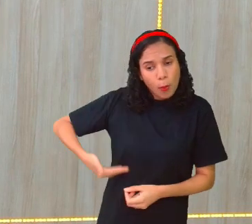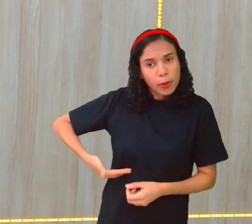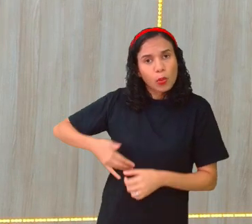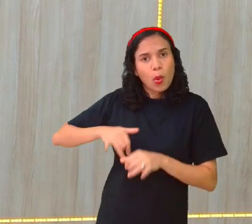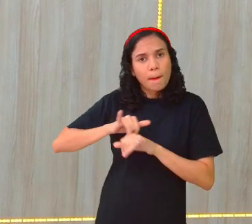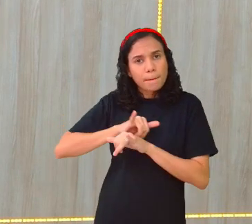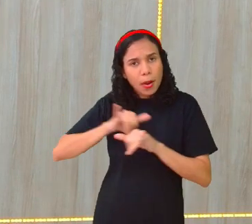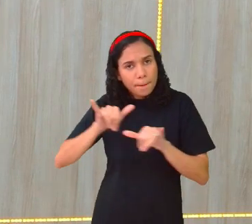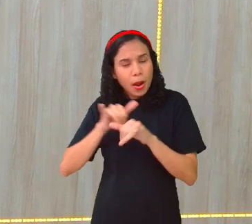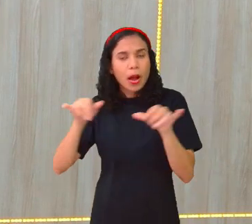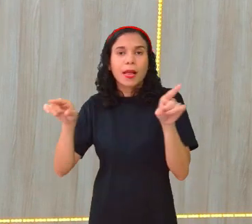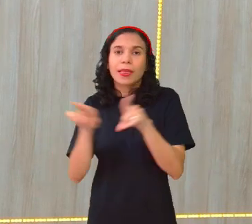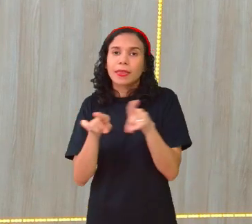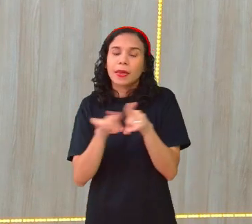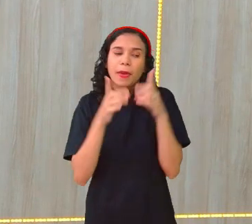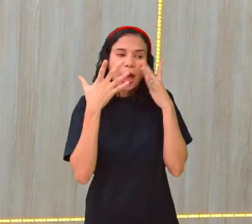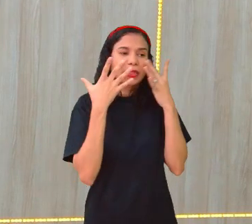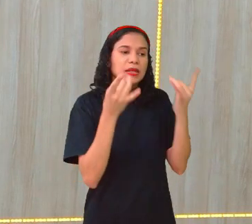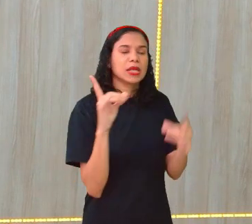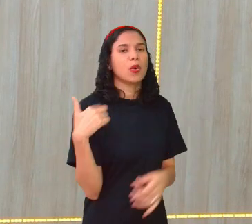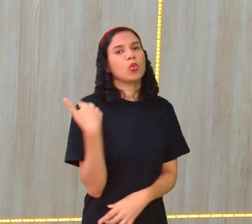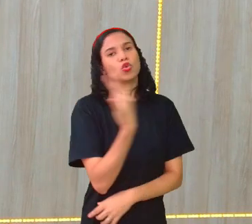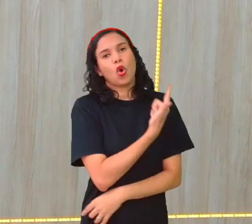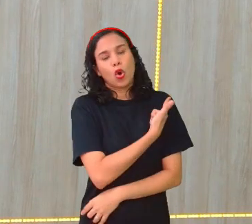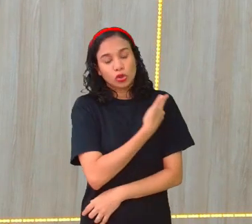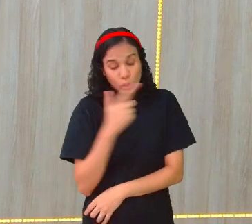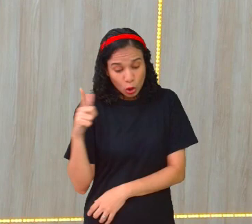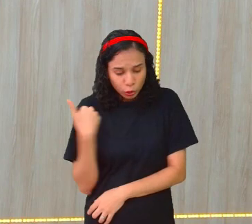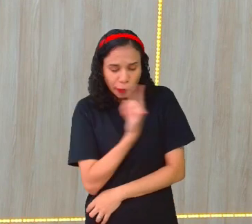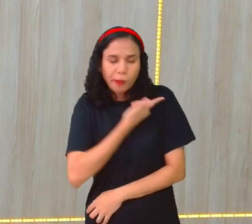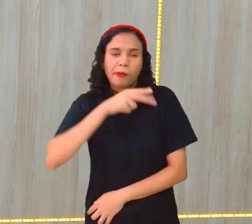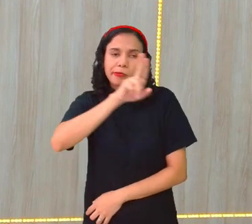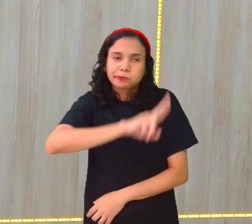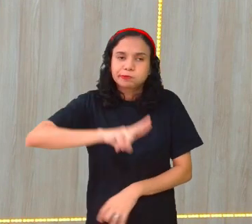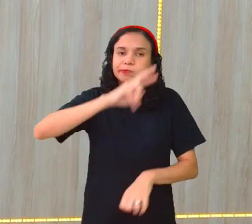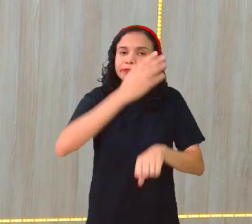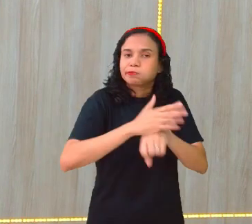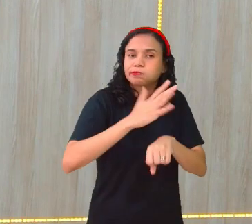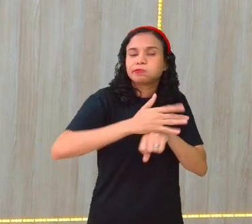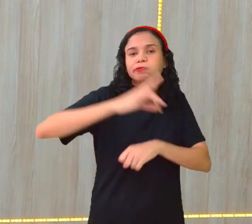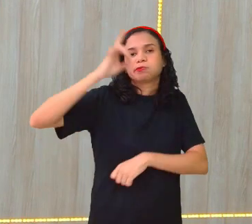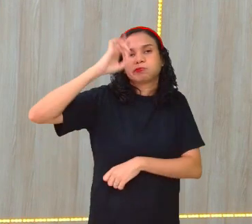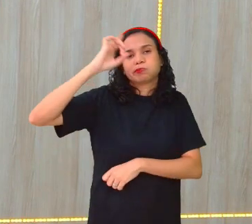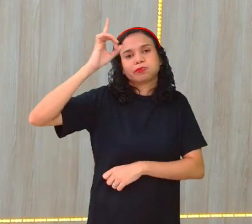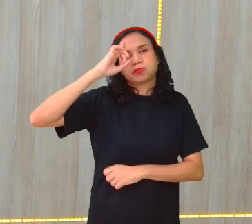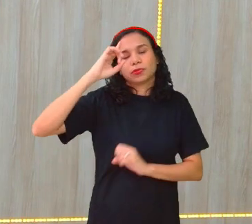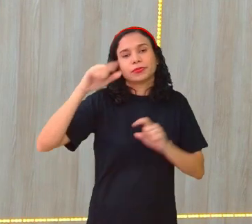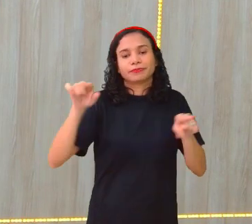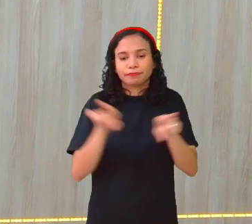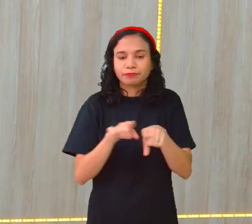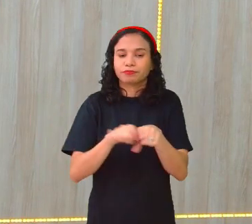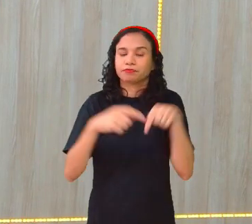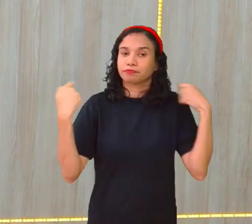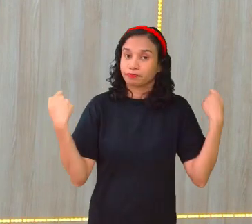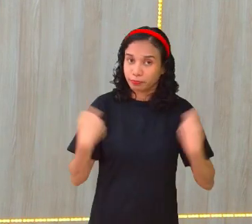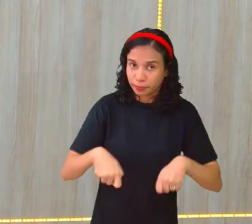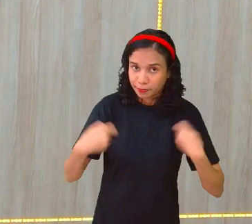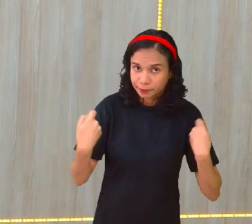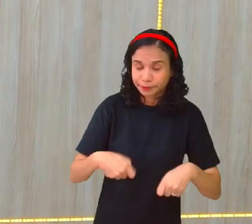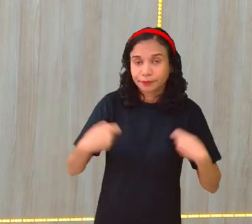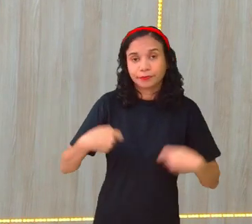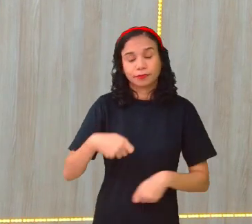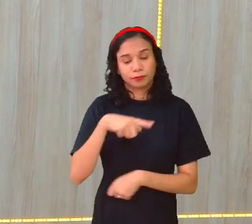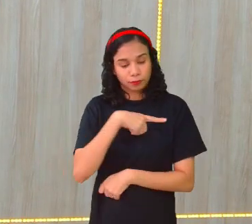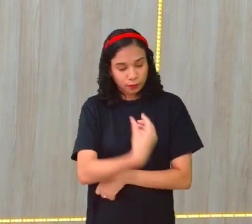como também uma atenção nossa especial, nós que utilizamos esses centros urbanos tão necessários para a